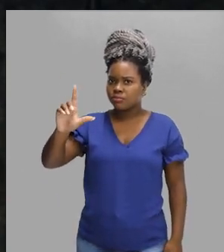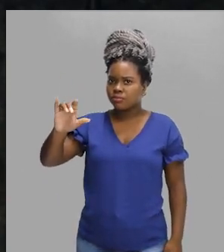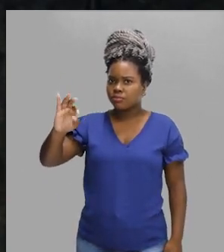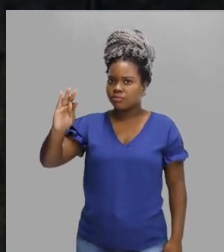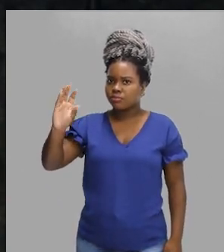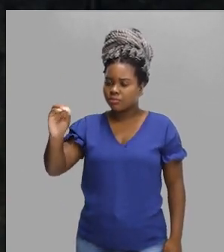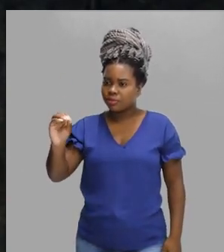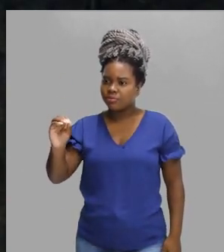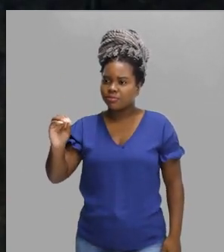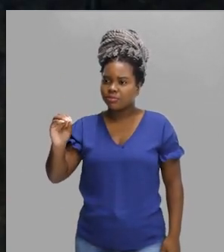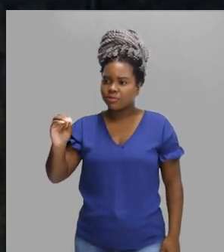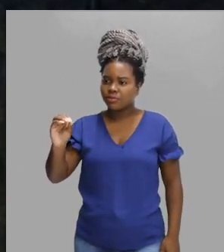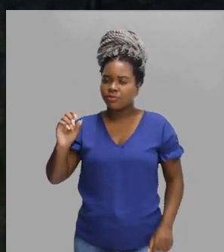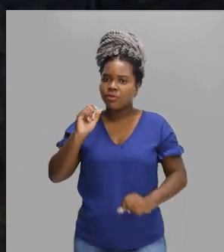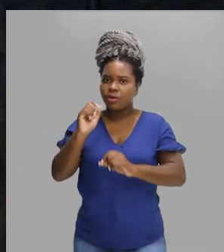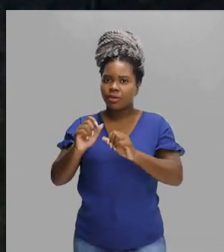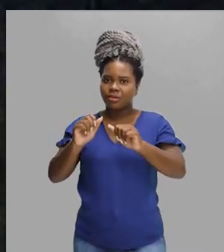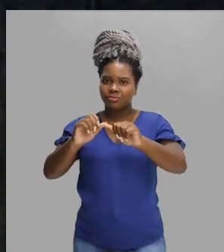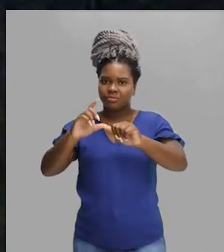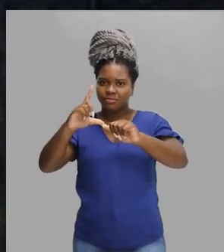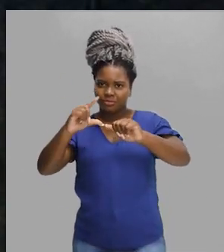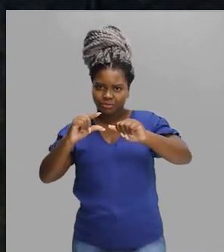diminutivo de